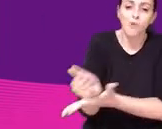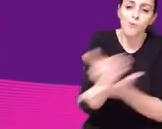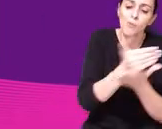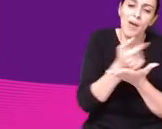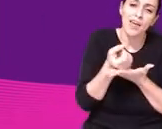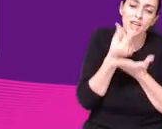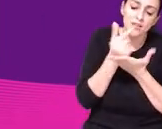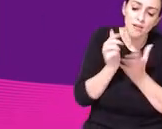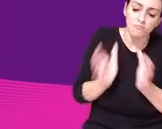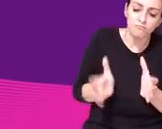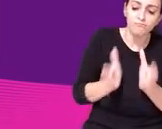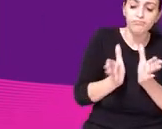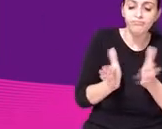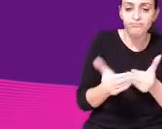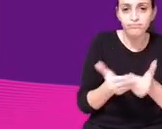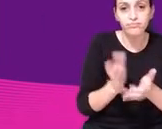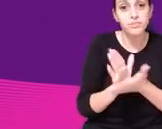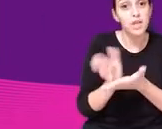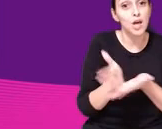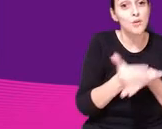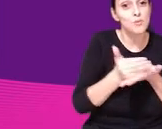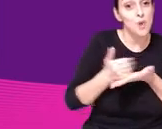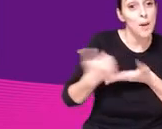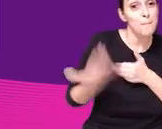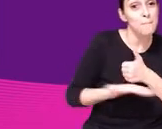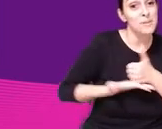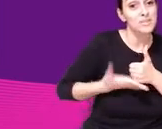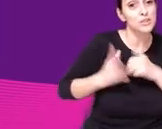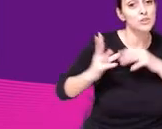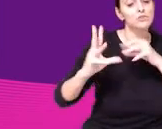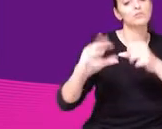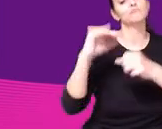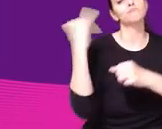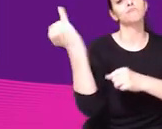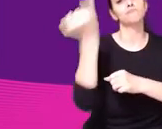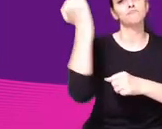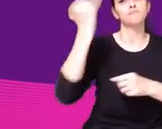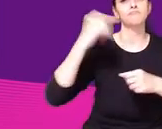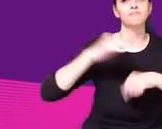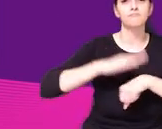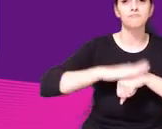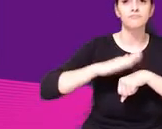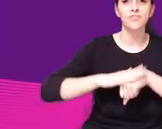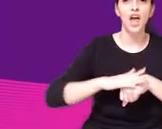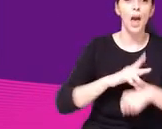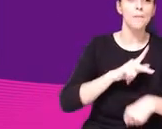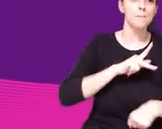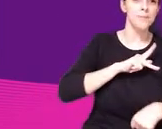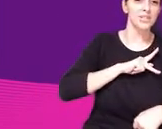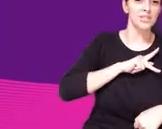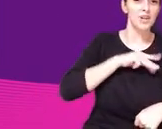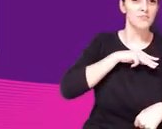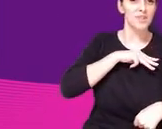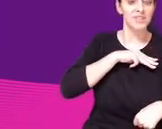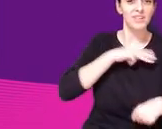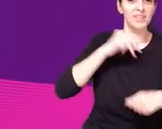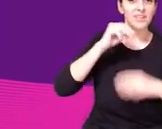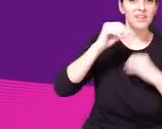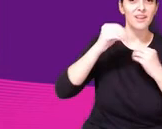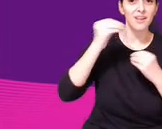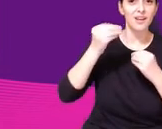Isso, além de todo o resto, é fundamental. Padrinhos e madrinhas nós precisamos. A